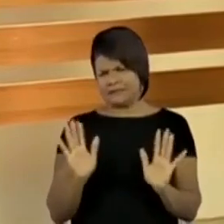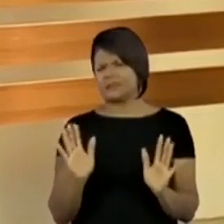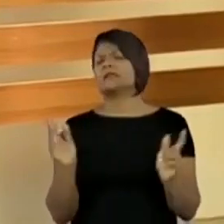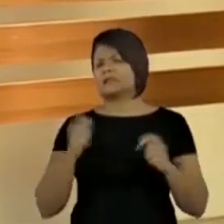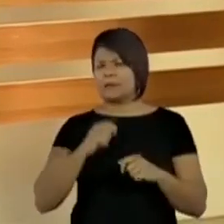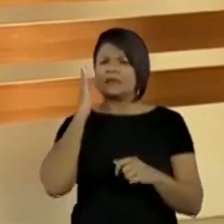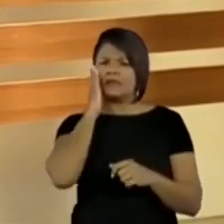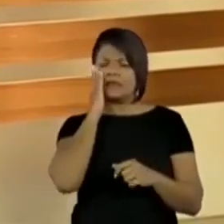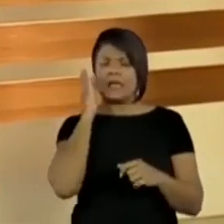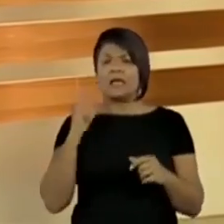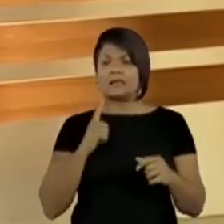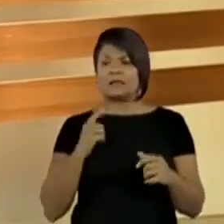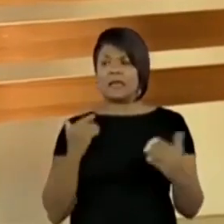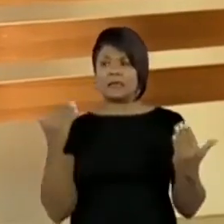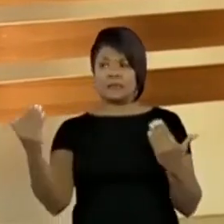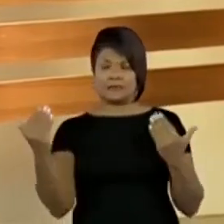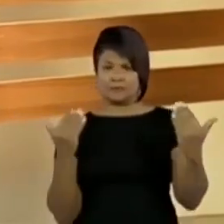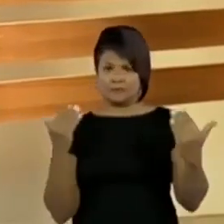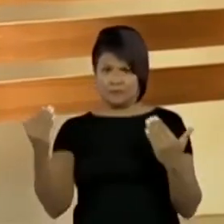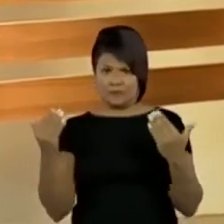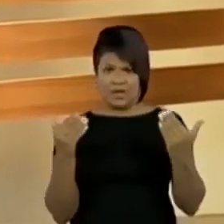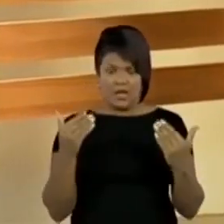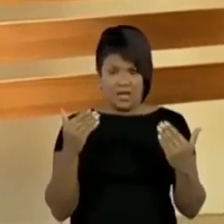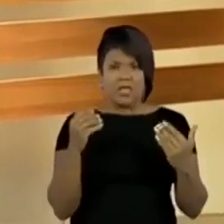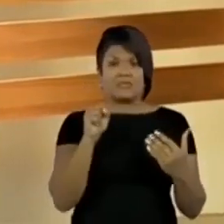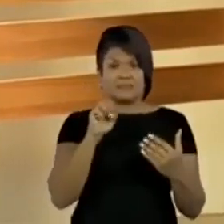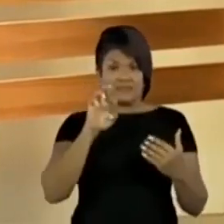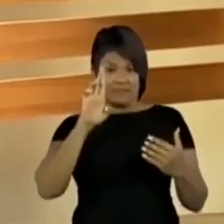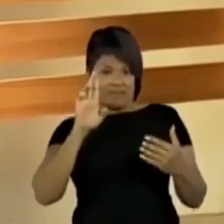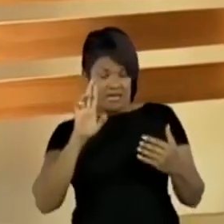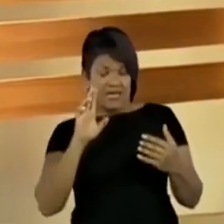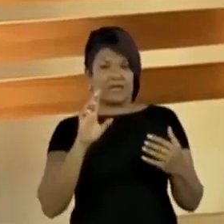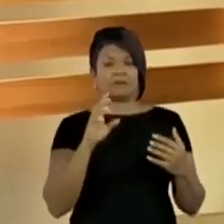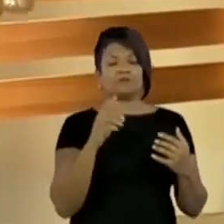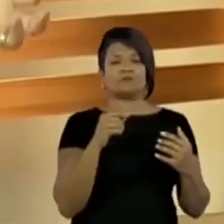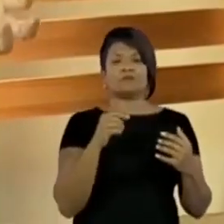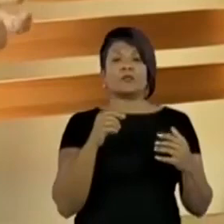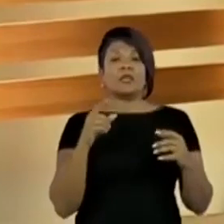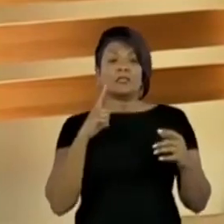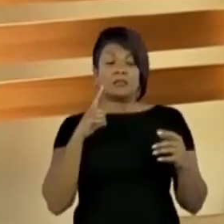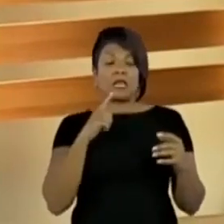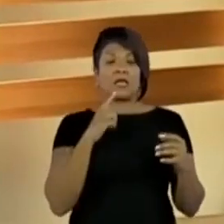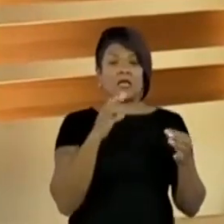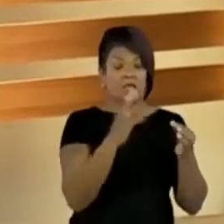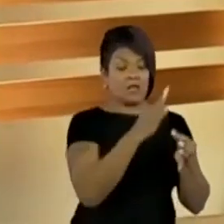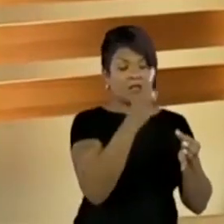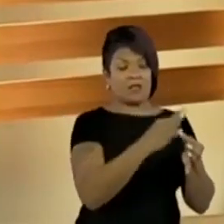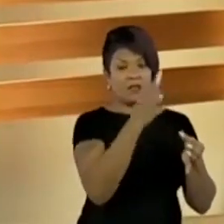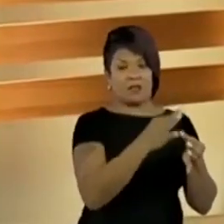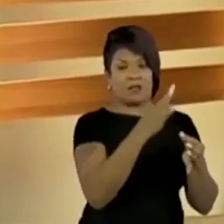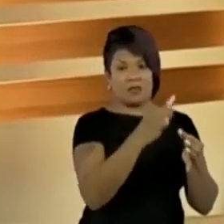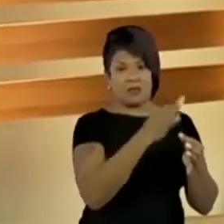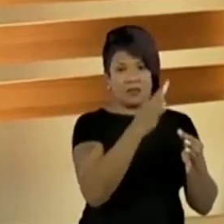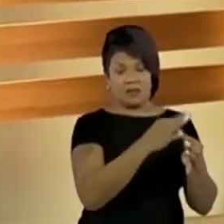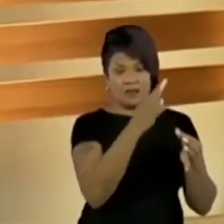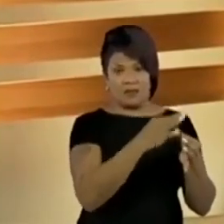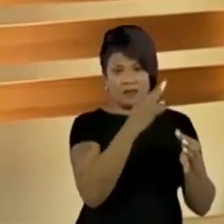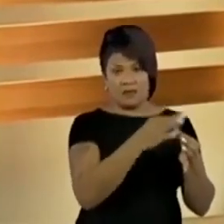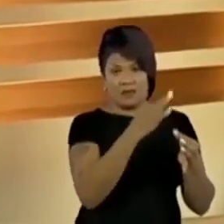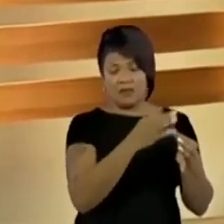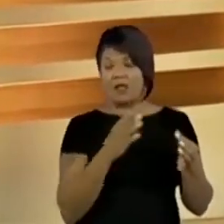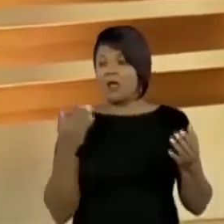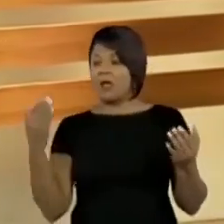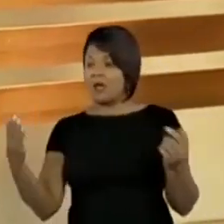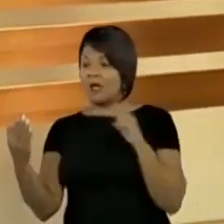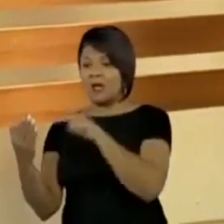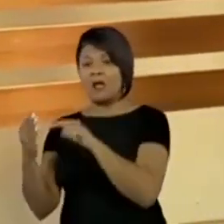relação entre seres inanimados, tá? Ele vai trabalhar com a linha e vai trabalhar com a agulha, mas ele coloca sentimentos e